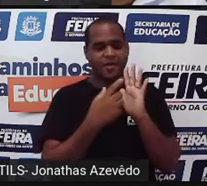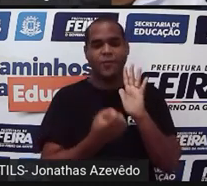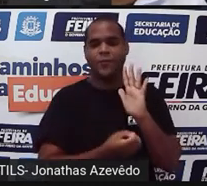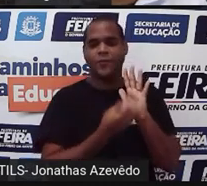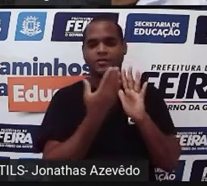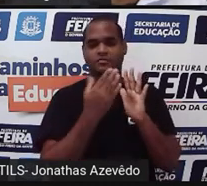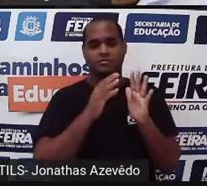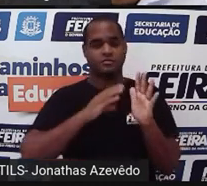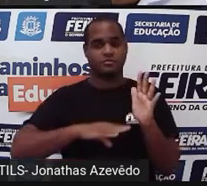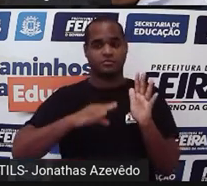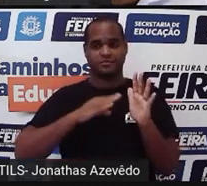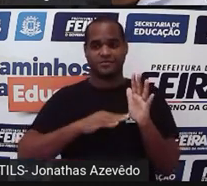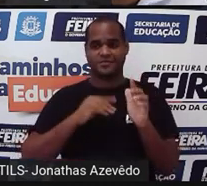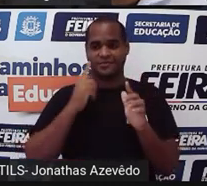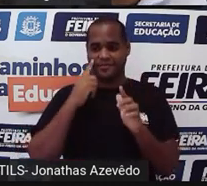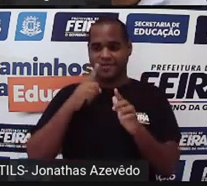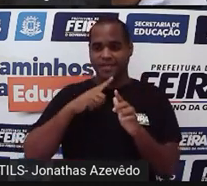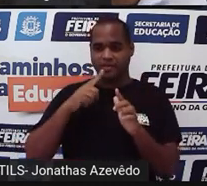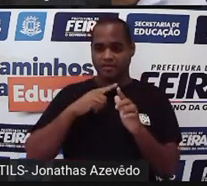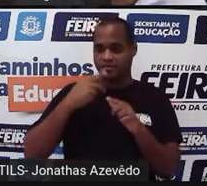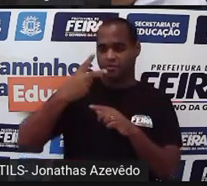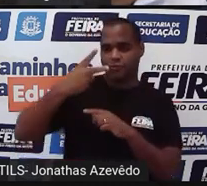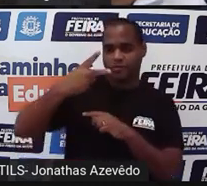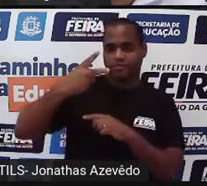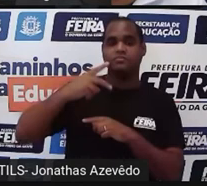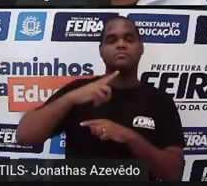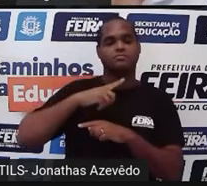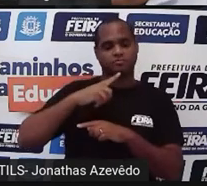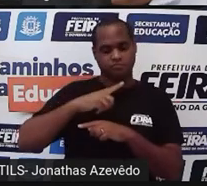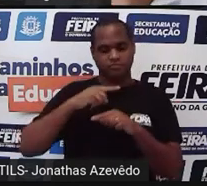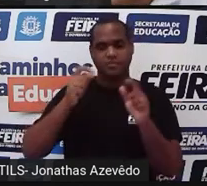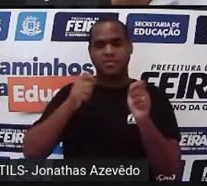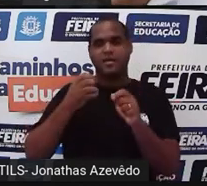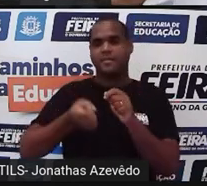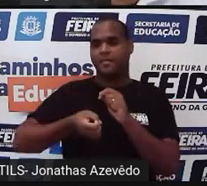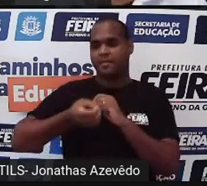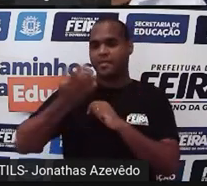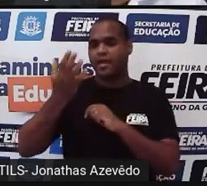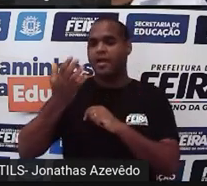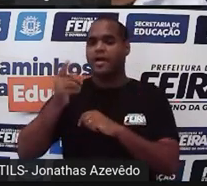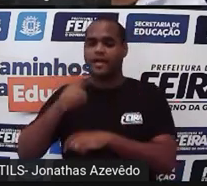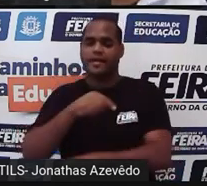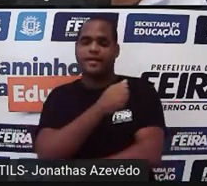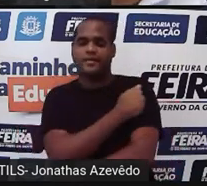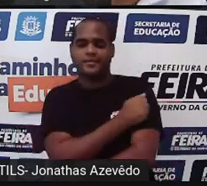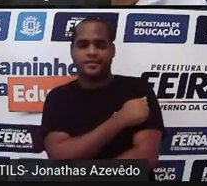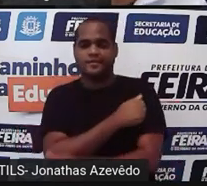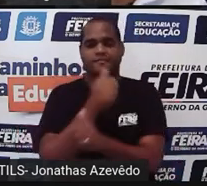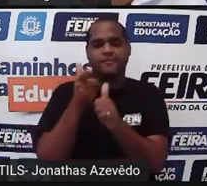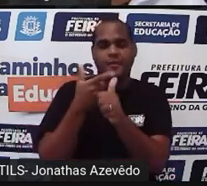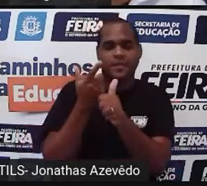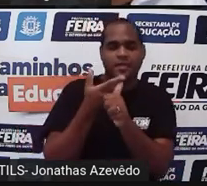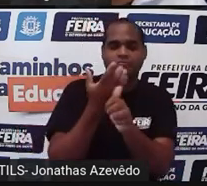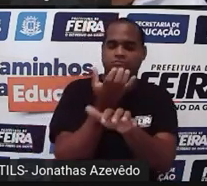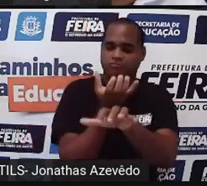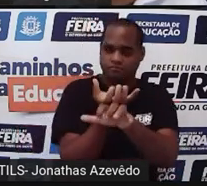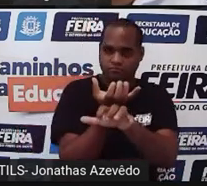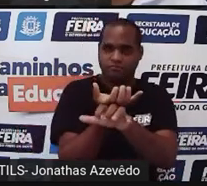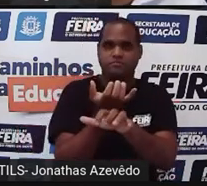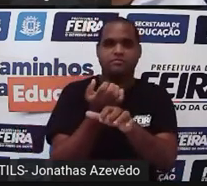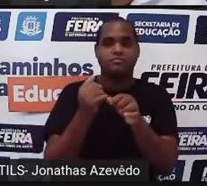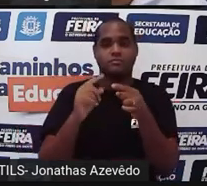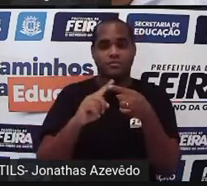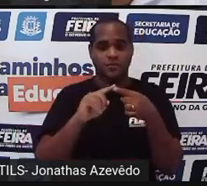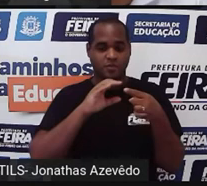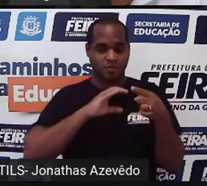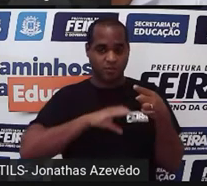para português. A segunda coluna é a quantidade de alunos. A primeira são as matérias. Então, português, 85